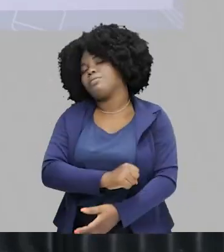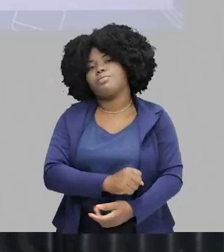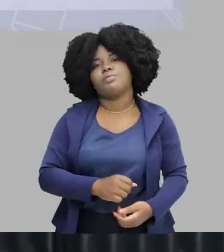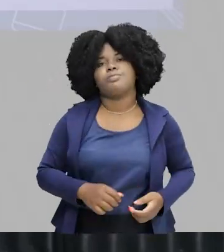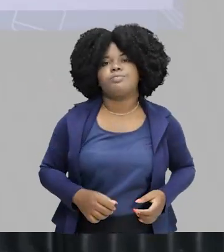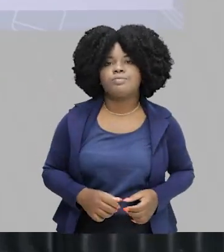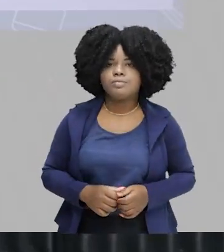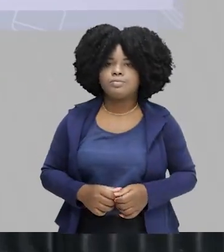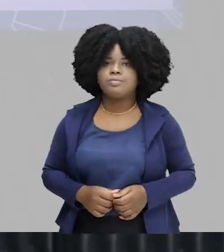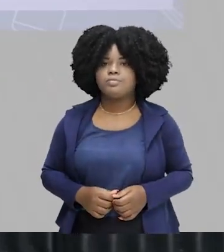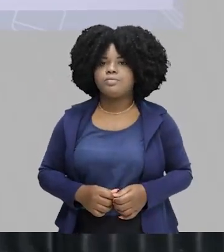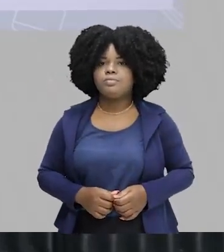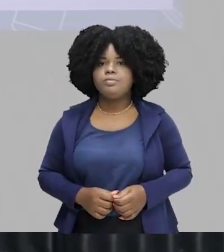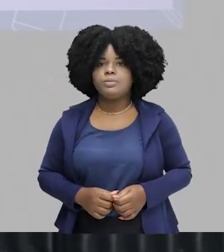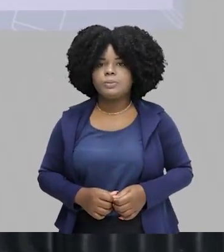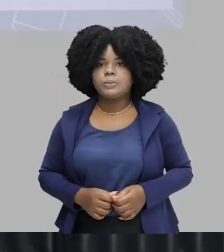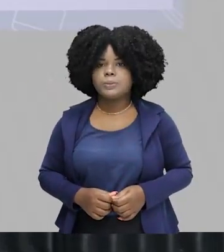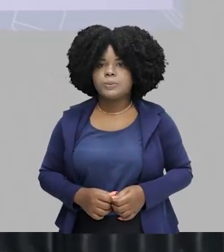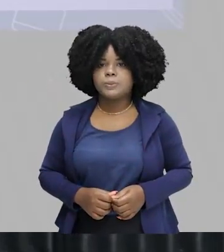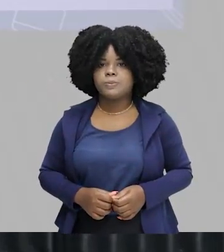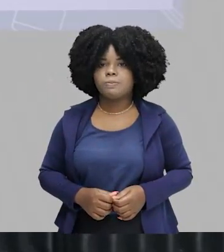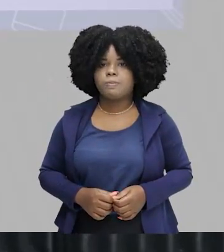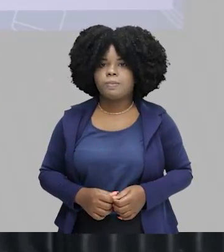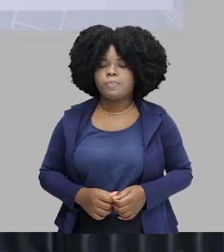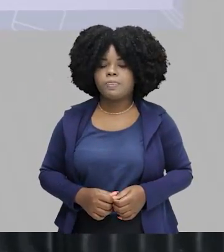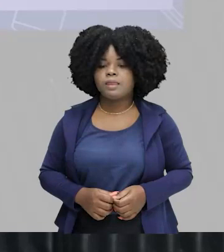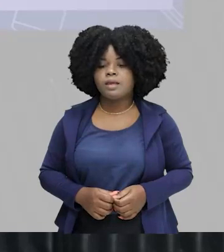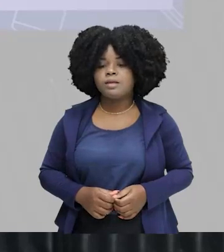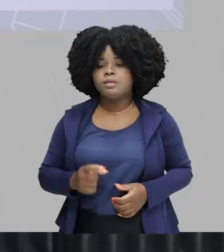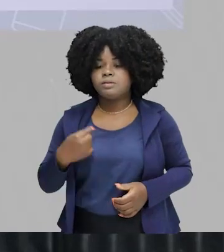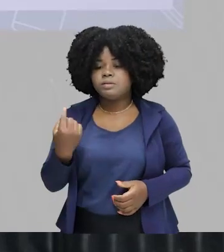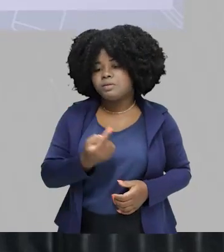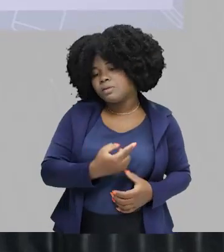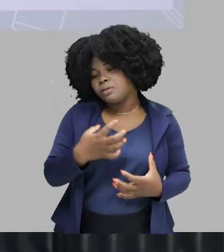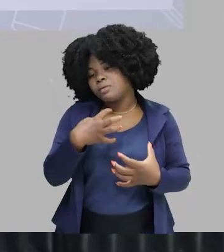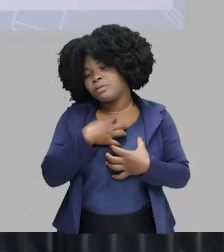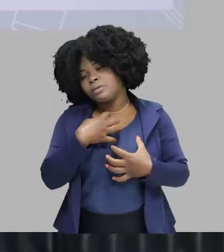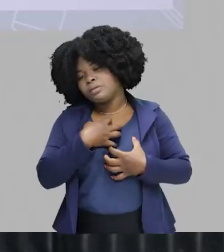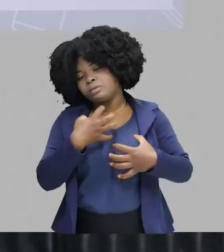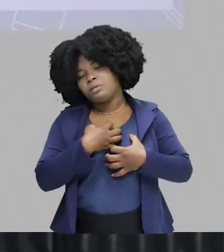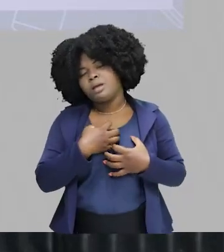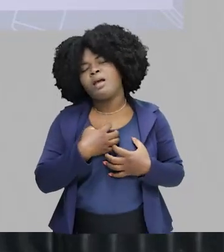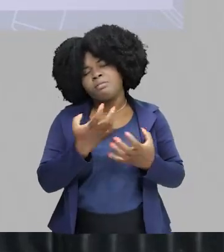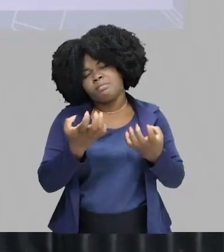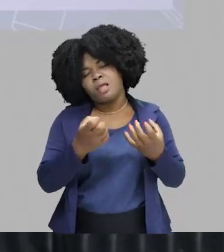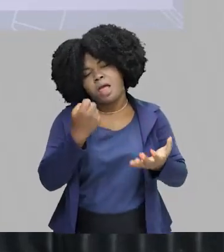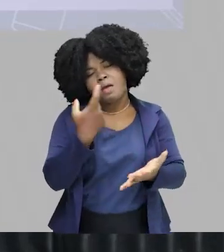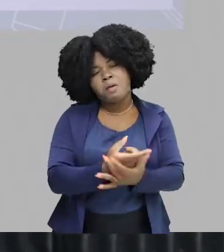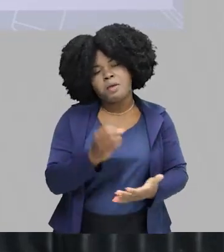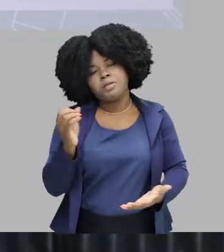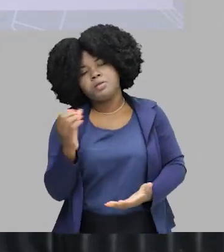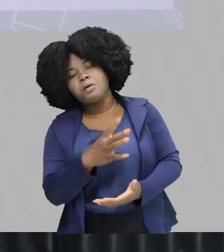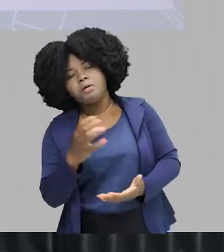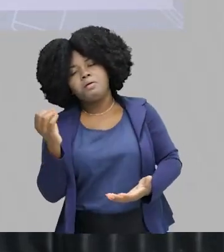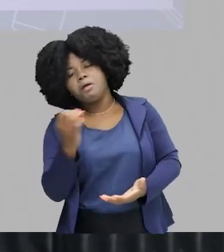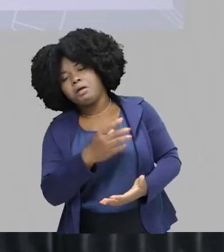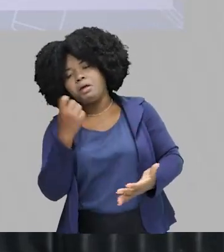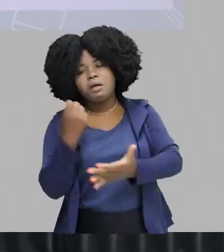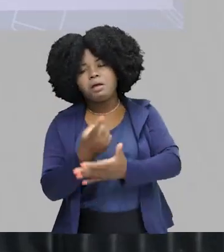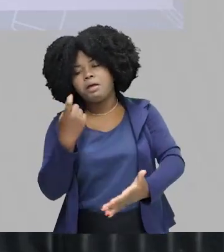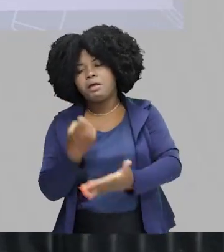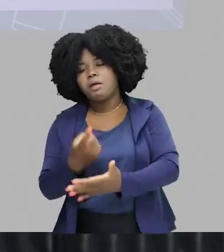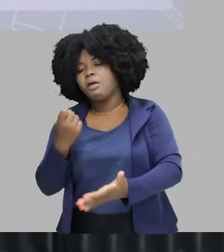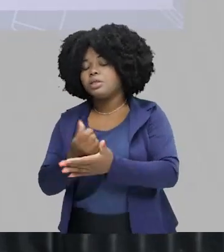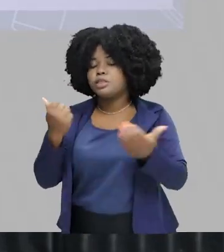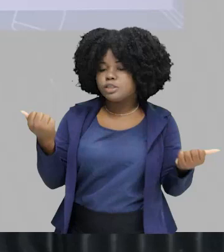ultrapassadas, muito rapidamente se tornam obsoletas. E a gente acaba sentindo a necessidade de comprar algo novo, que substitua o que a gente tem, que